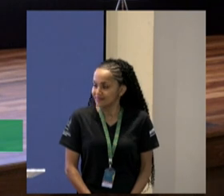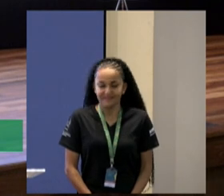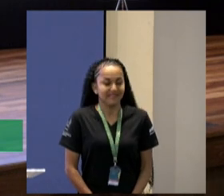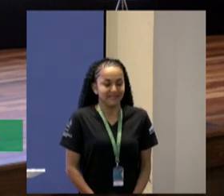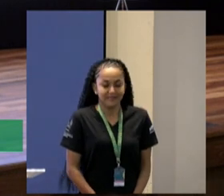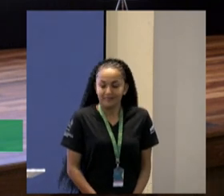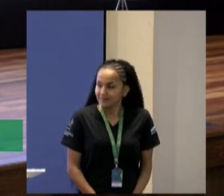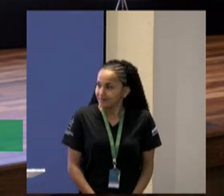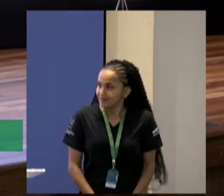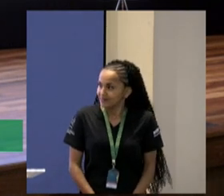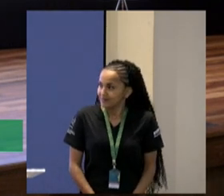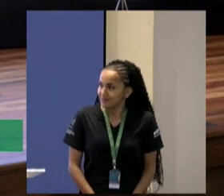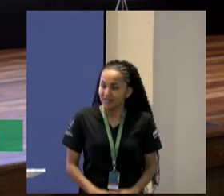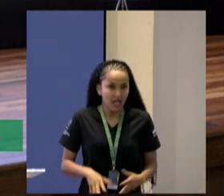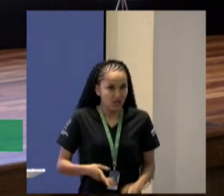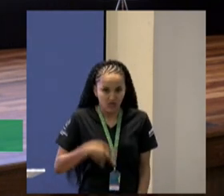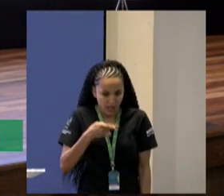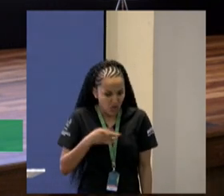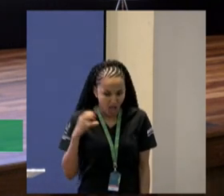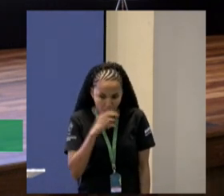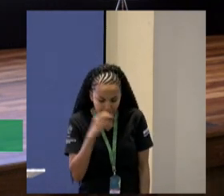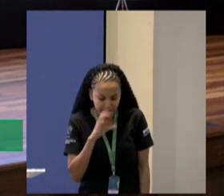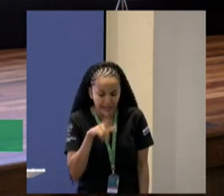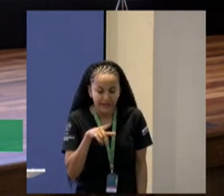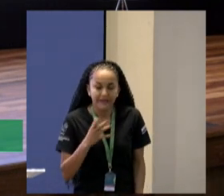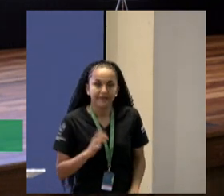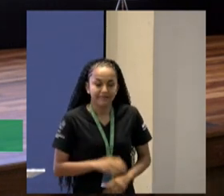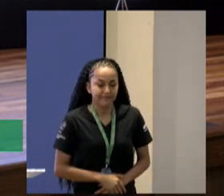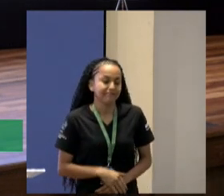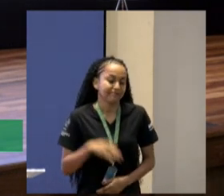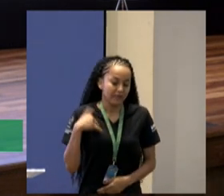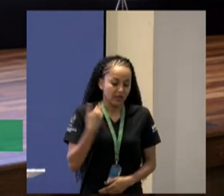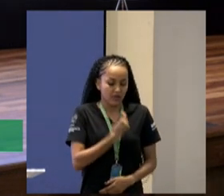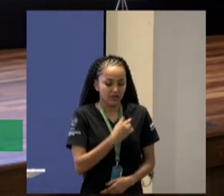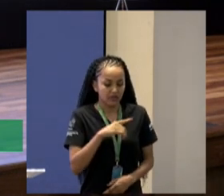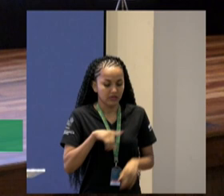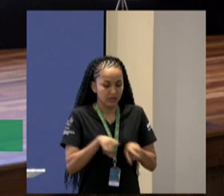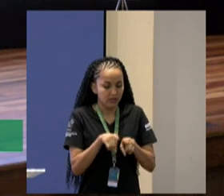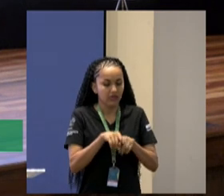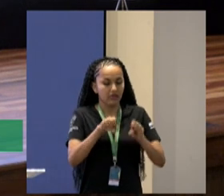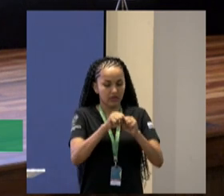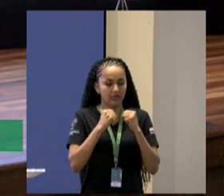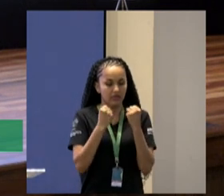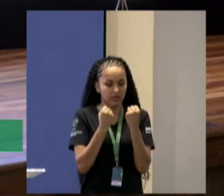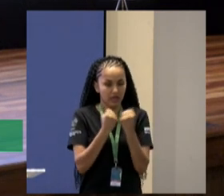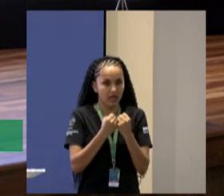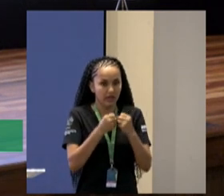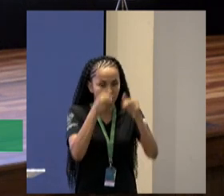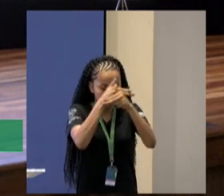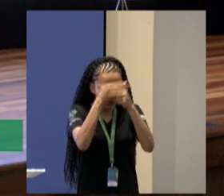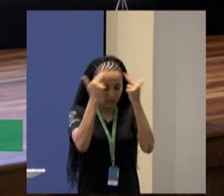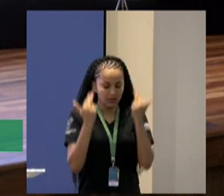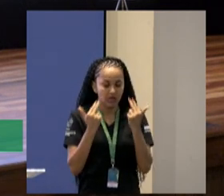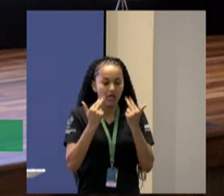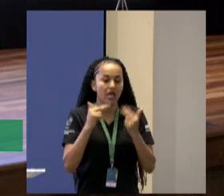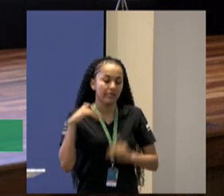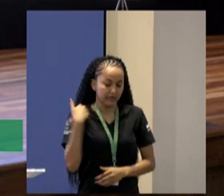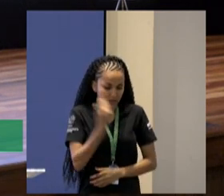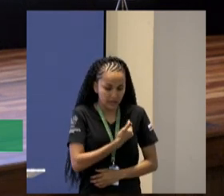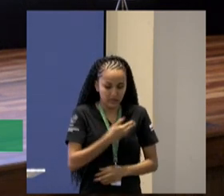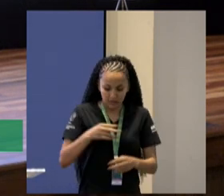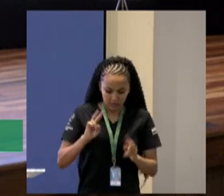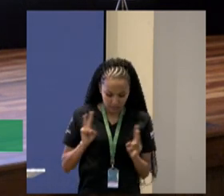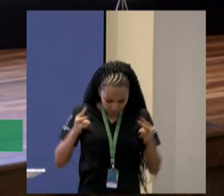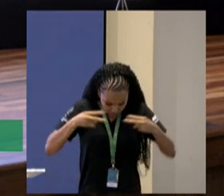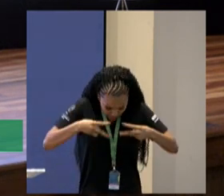Quase terminando. Bom, estou acelerando, né? A gente também tem um seminário étnico-racial, que é justamente para a gente se